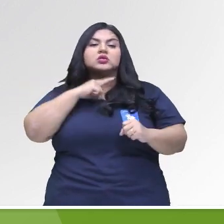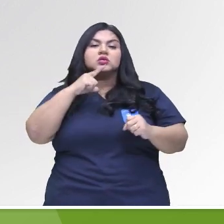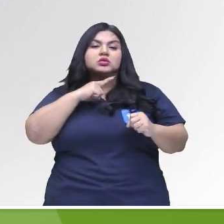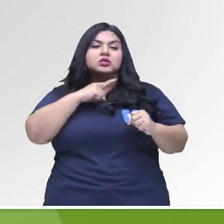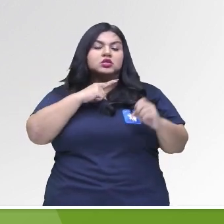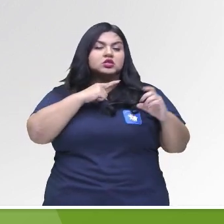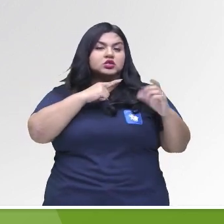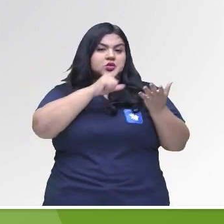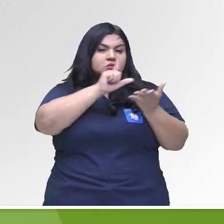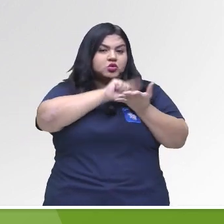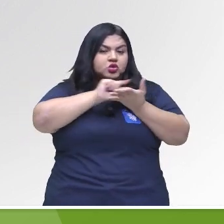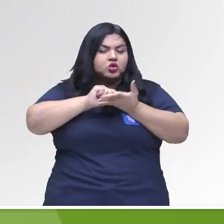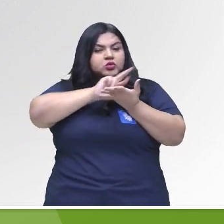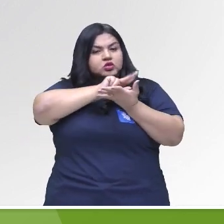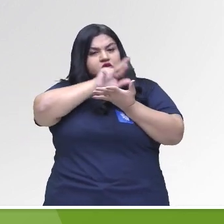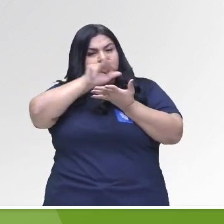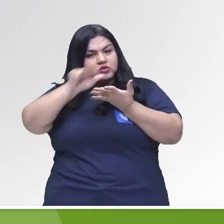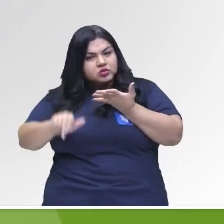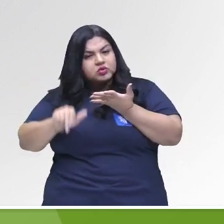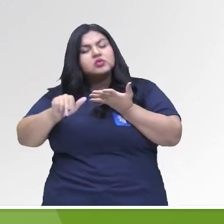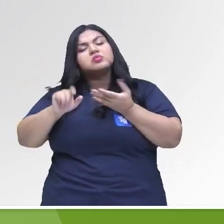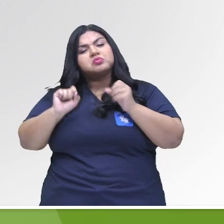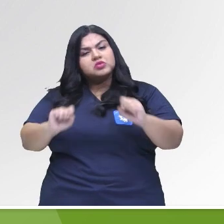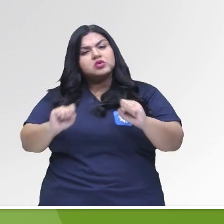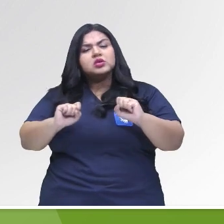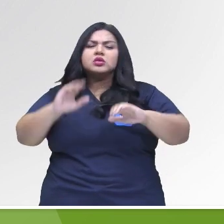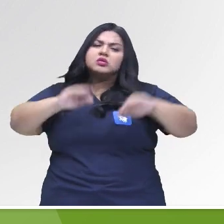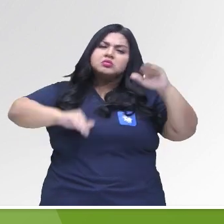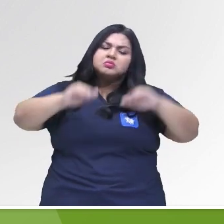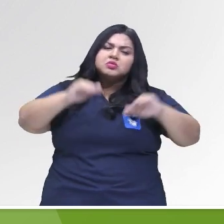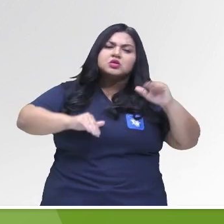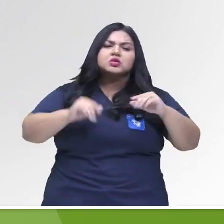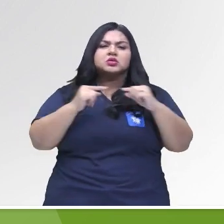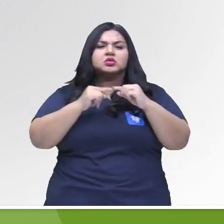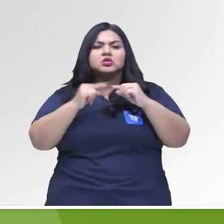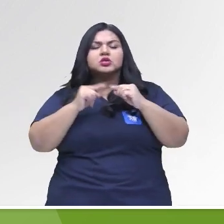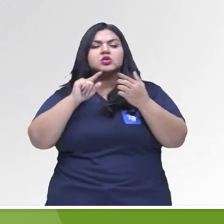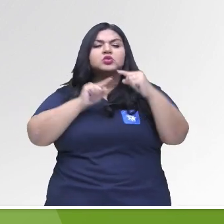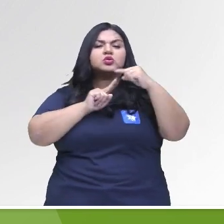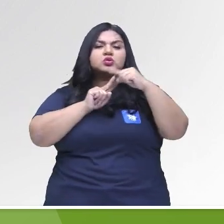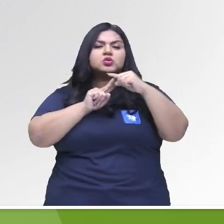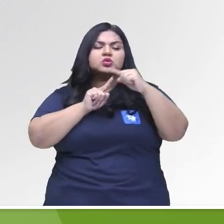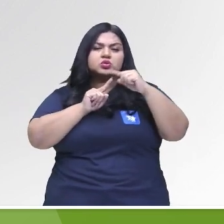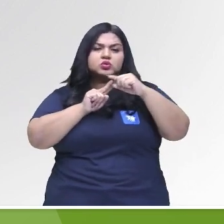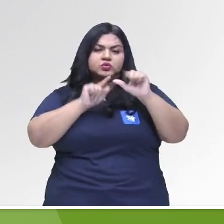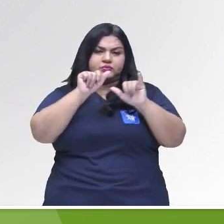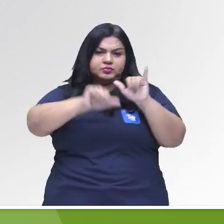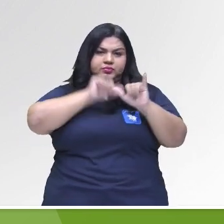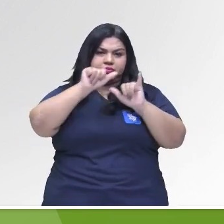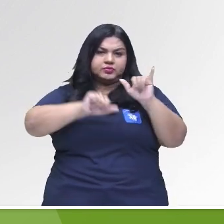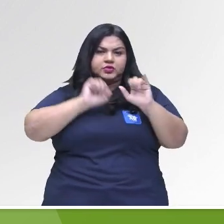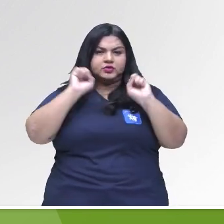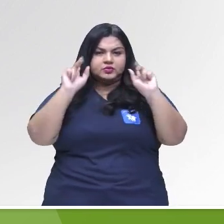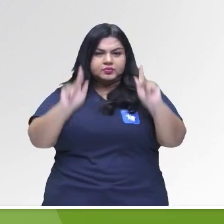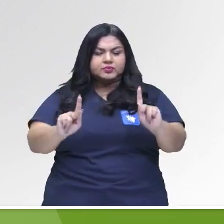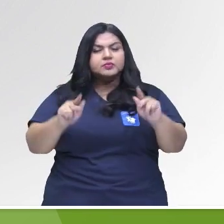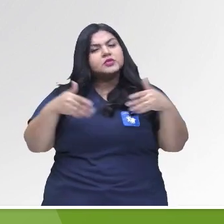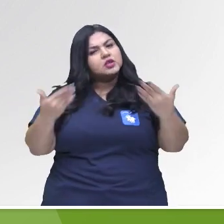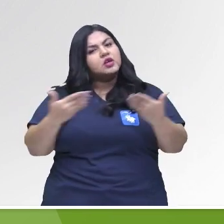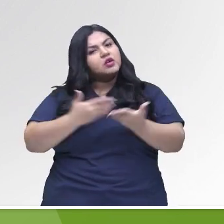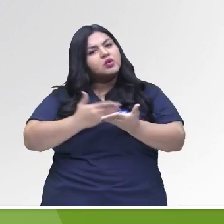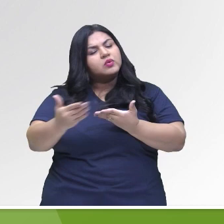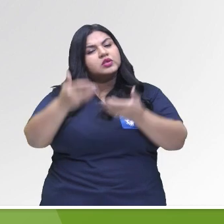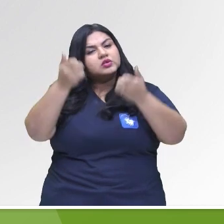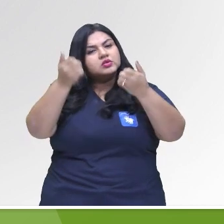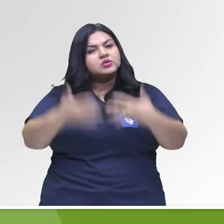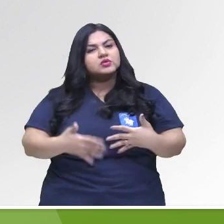monômeros diferentes, tá? E aí a combinação vai depender do tipo de reação de polimerização, tá bom? Vamos começar falando